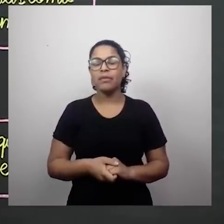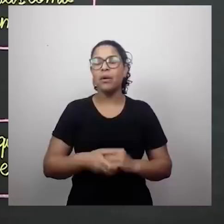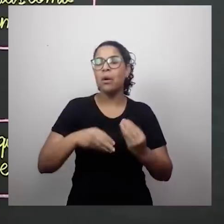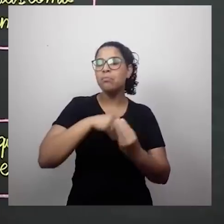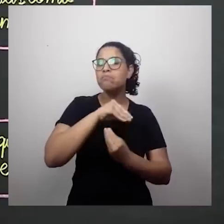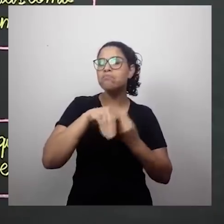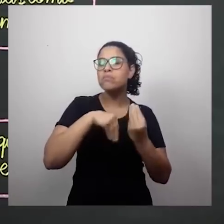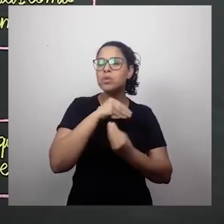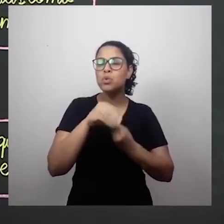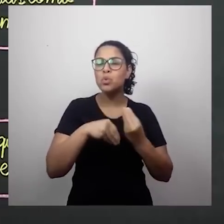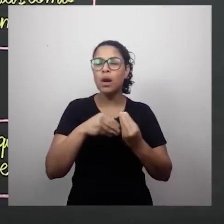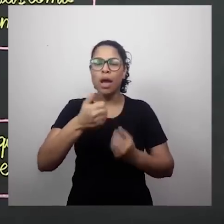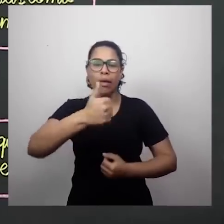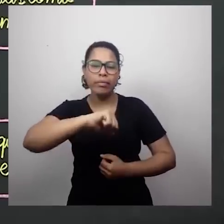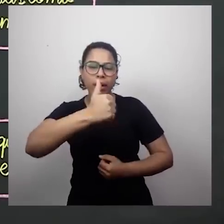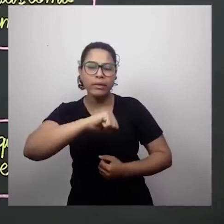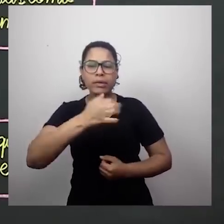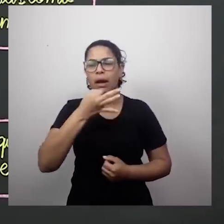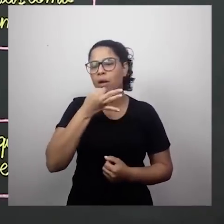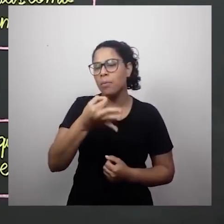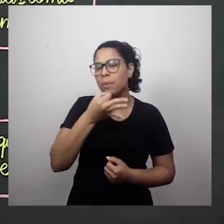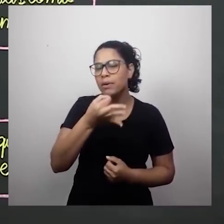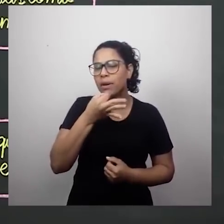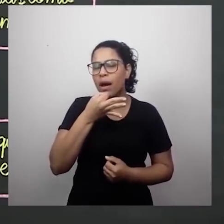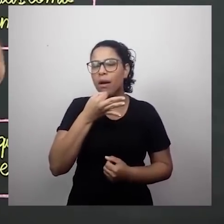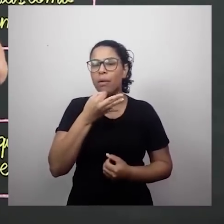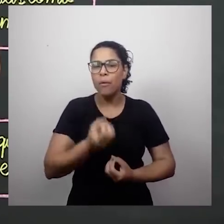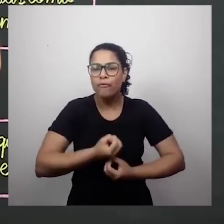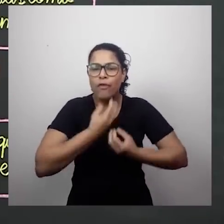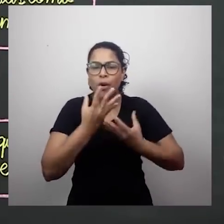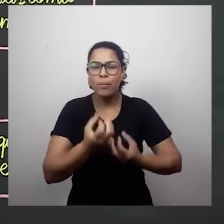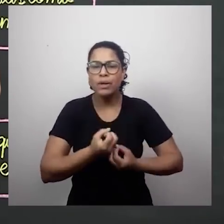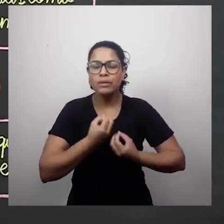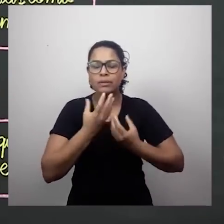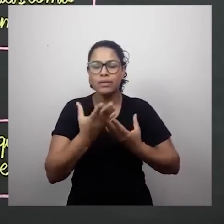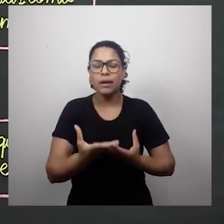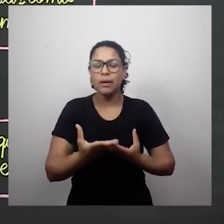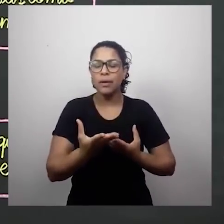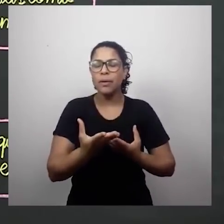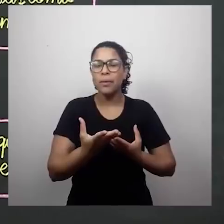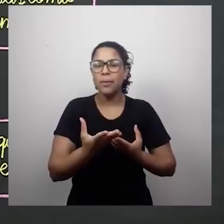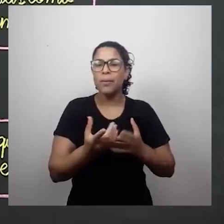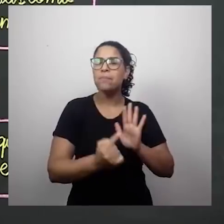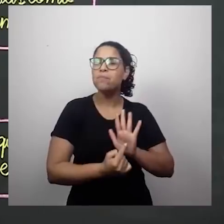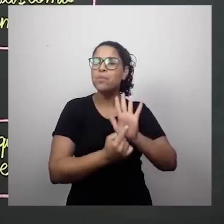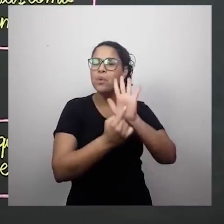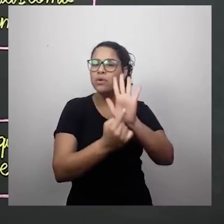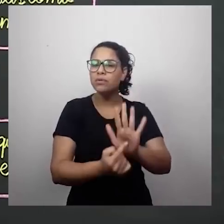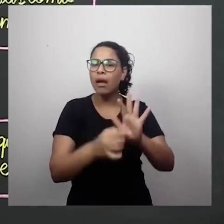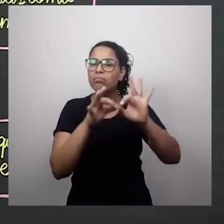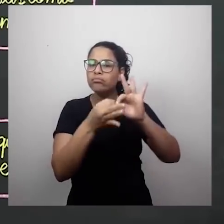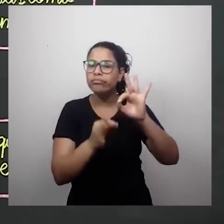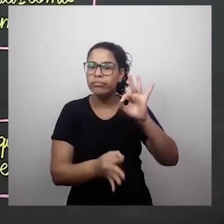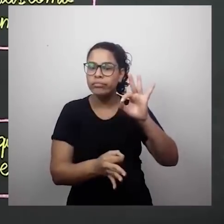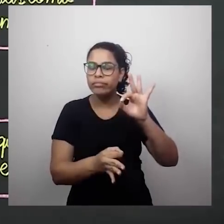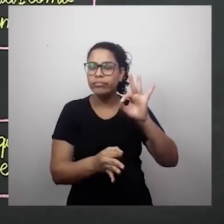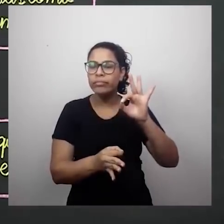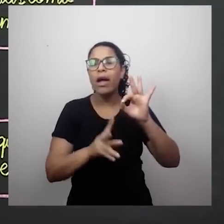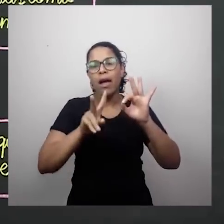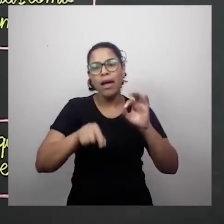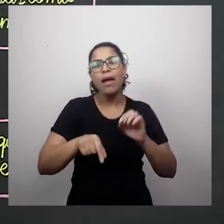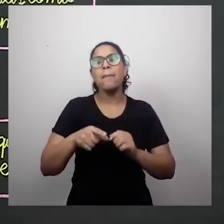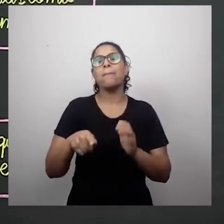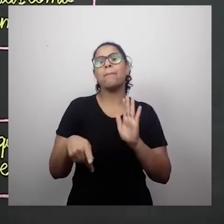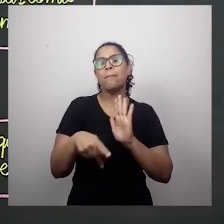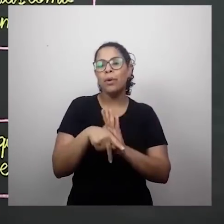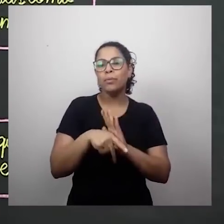descrever, analisar, argumentar. Então é um gênero que apresenta diferentes possibilidades de tipologia textual.